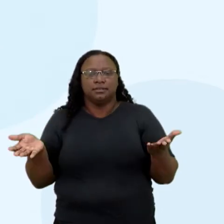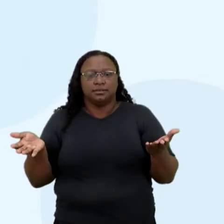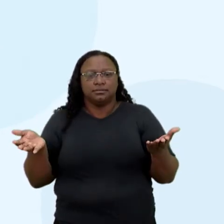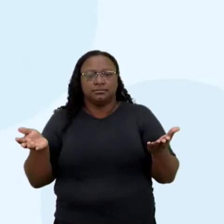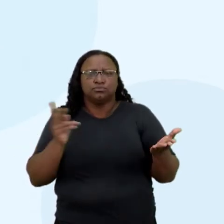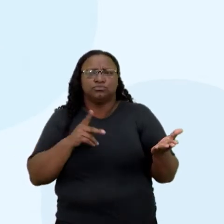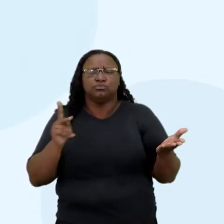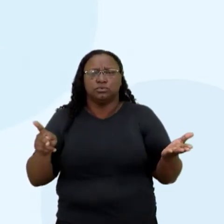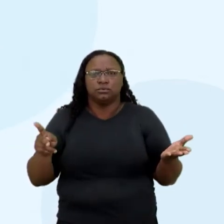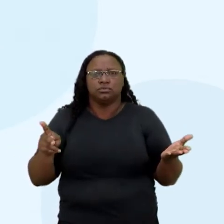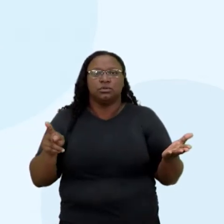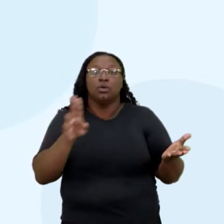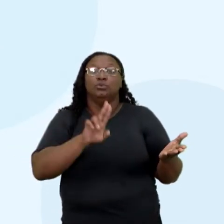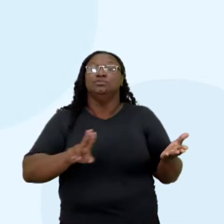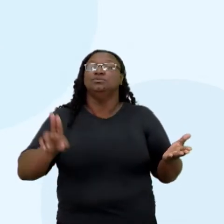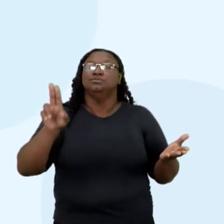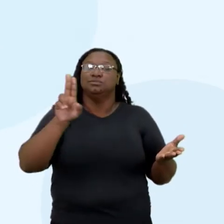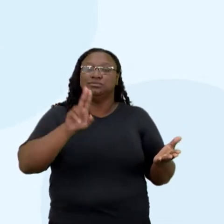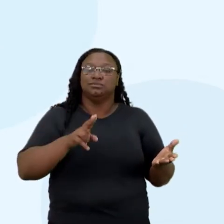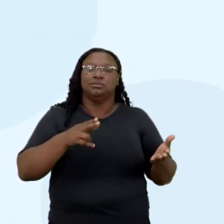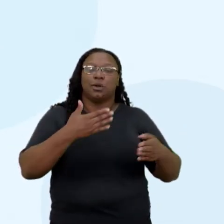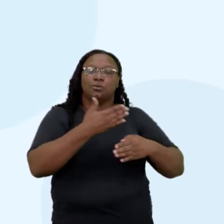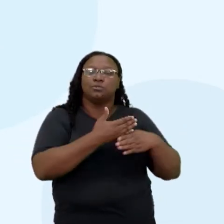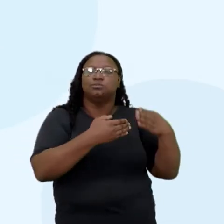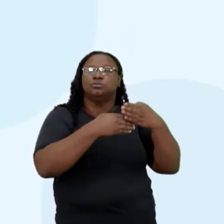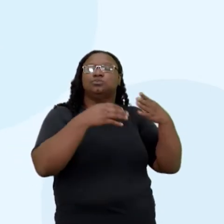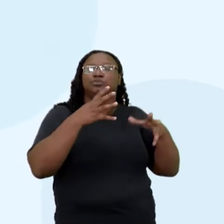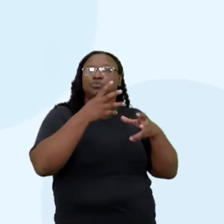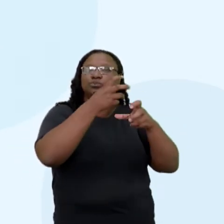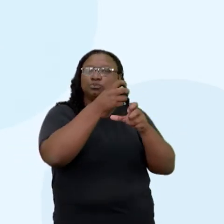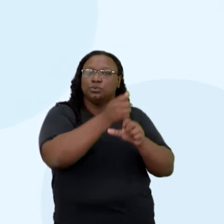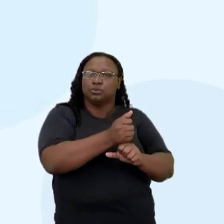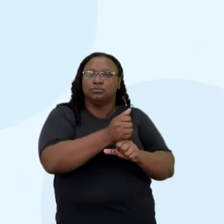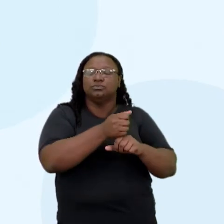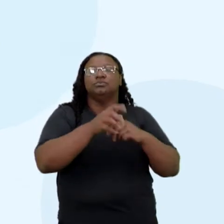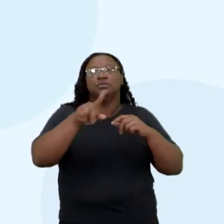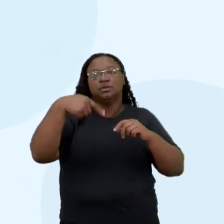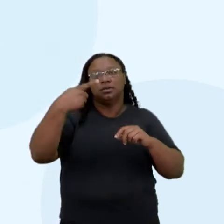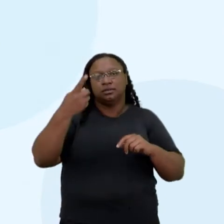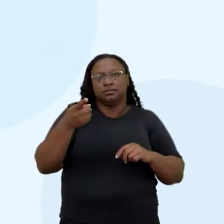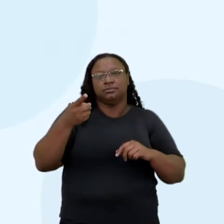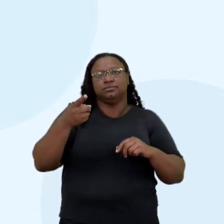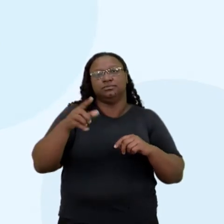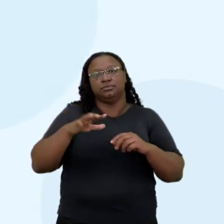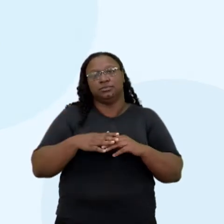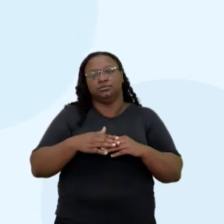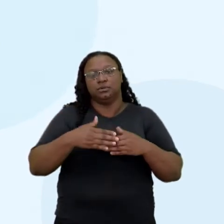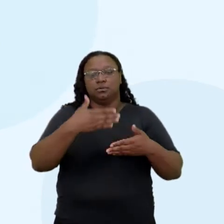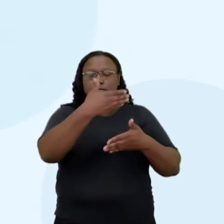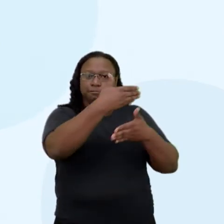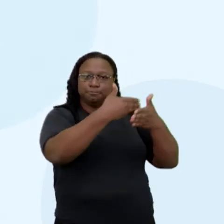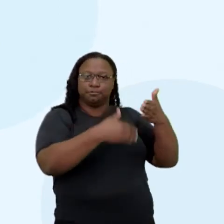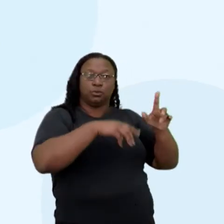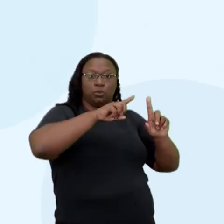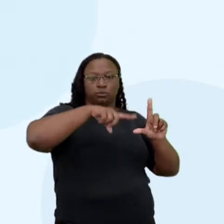Vamos utilizar para construir os valores, né? E depois fazer a representação gráfica deles aí. Bom,